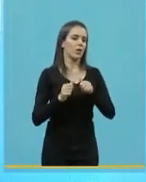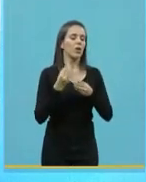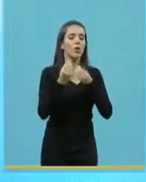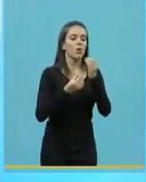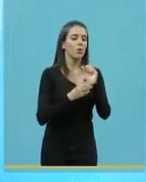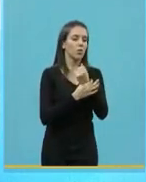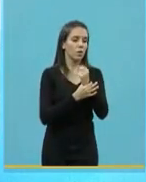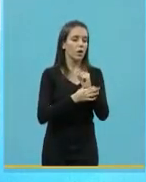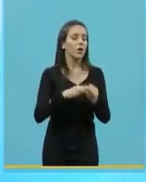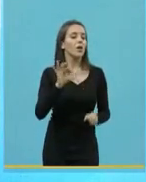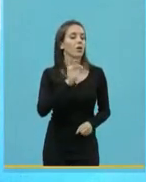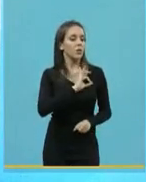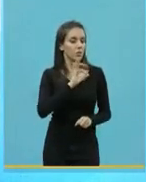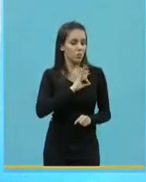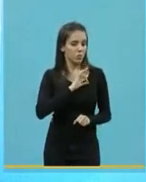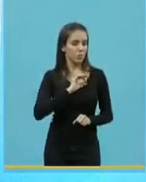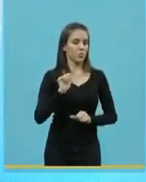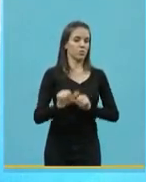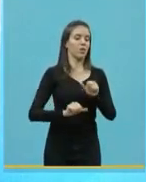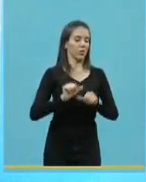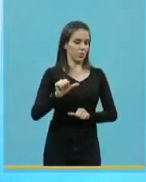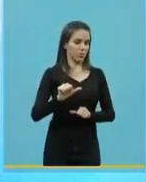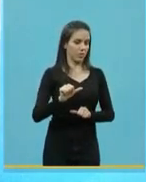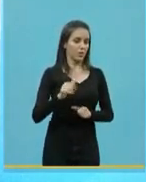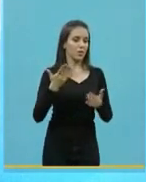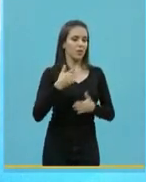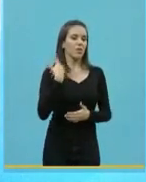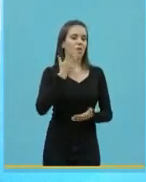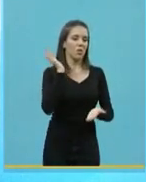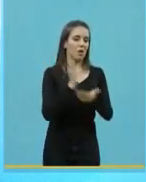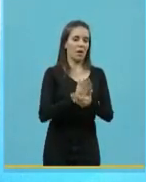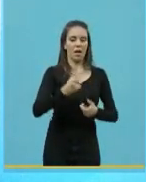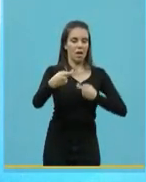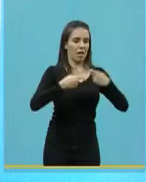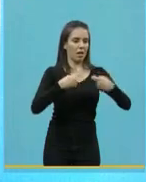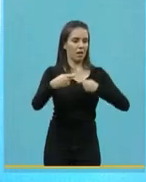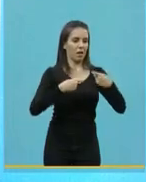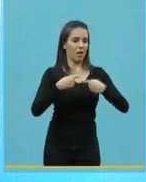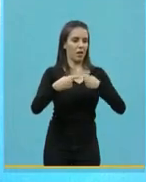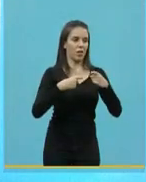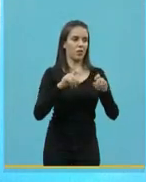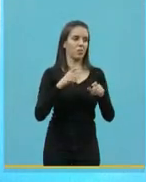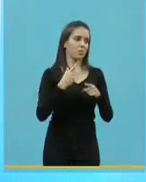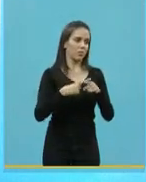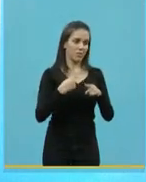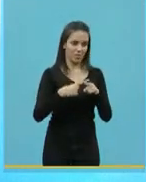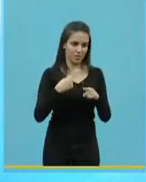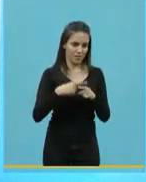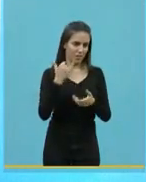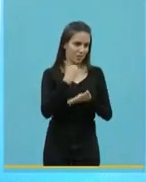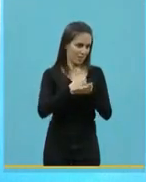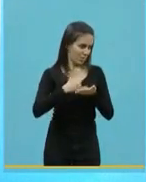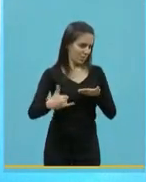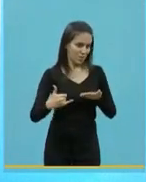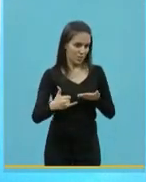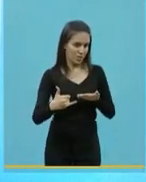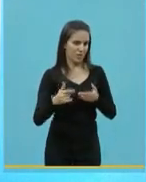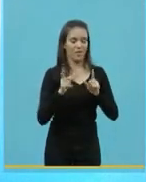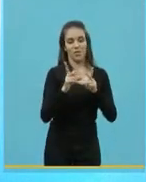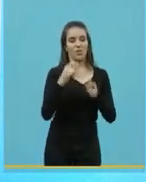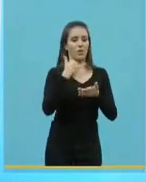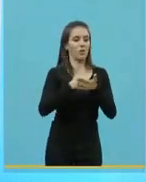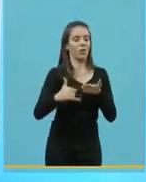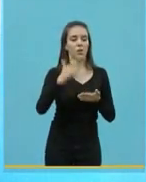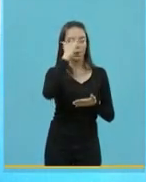uma polícia desmilitarizada e acabar com essa política de guerra às drogas que em nome do combate ao narcotráfico a